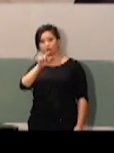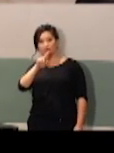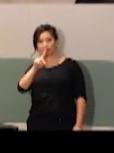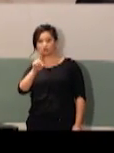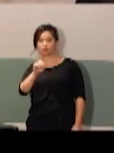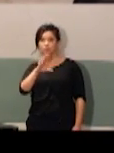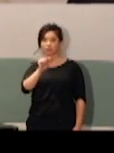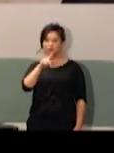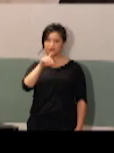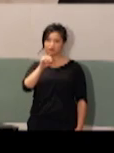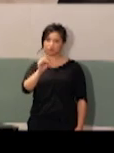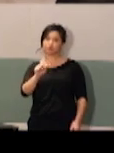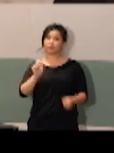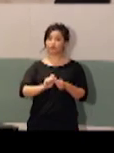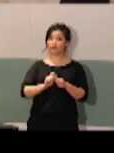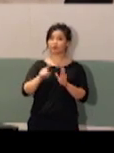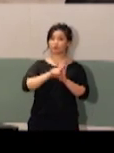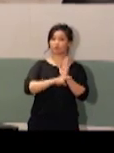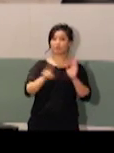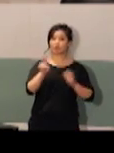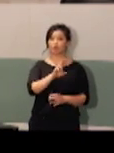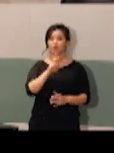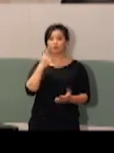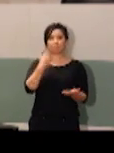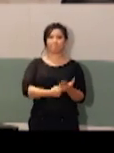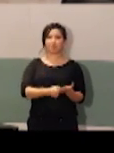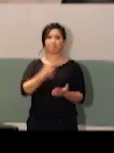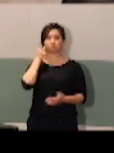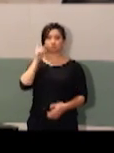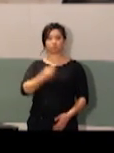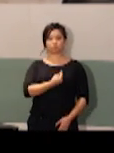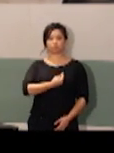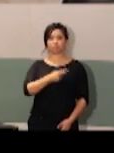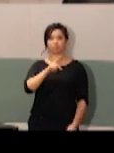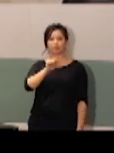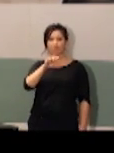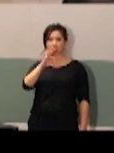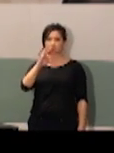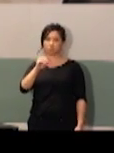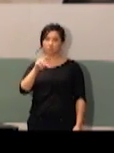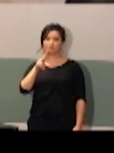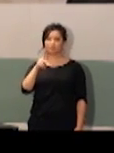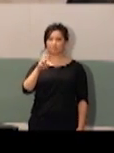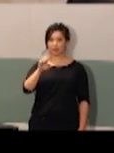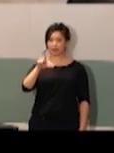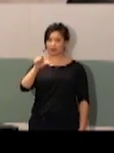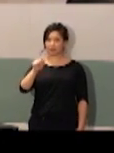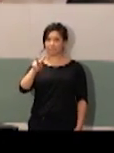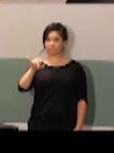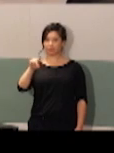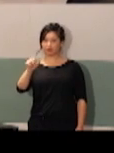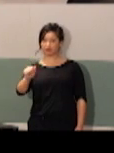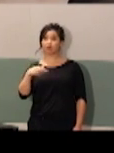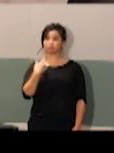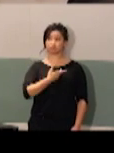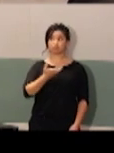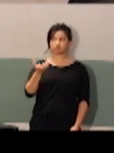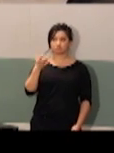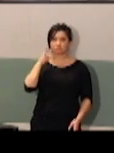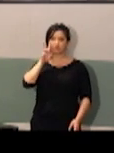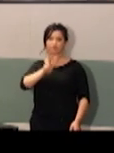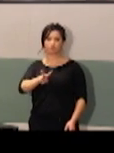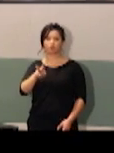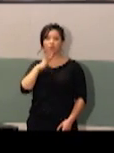Vida. Programa sustentado em prevenção, inteligência e combate ao crime. Temos que integrar as